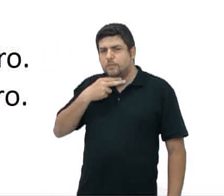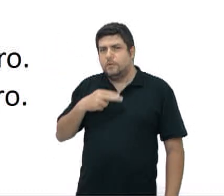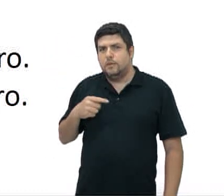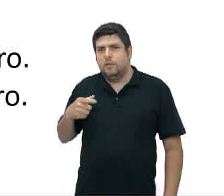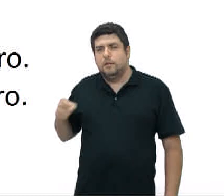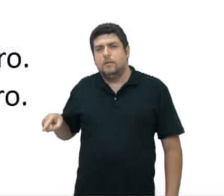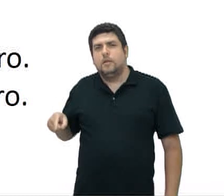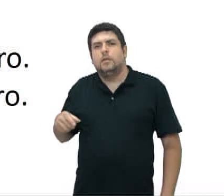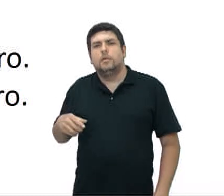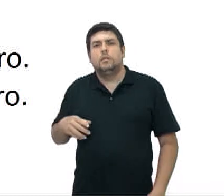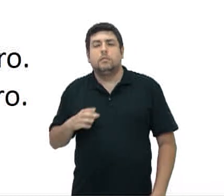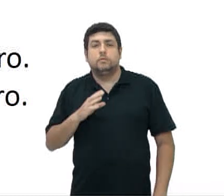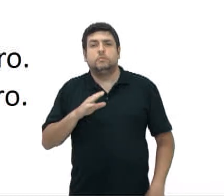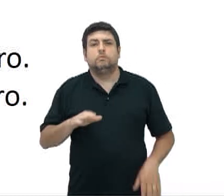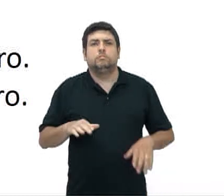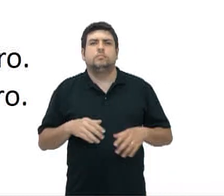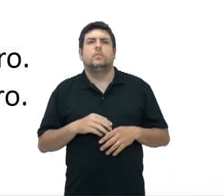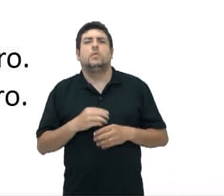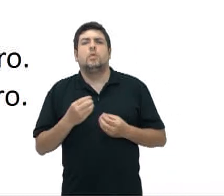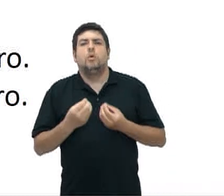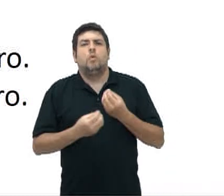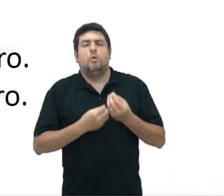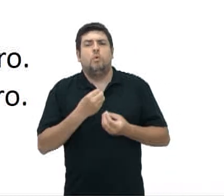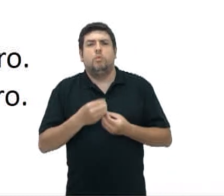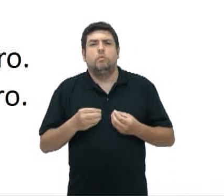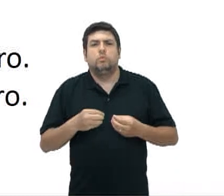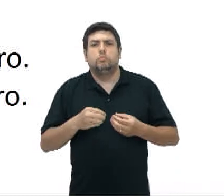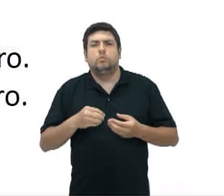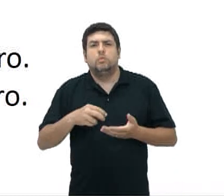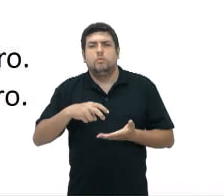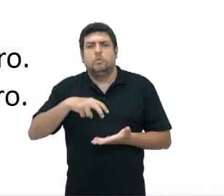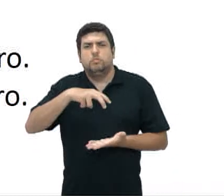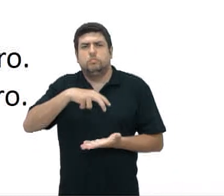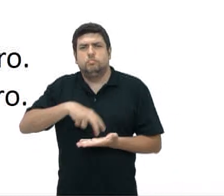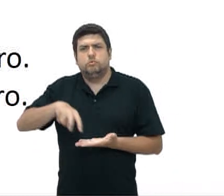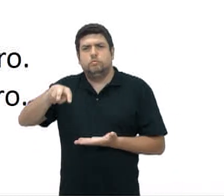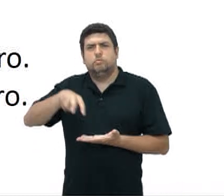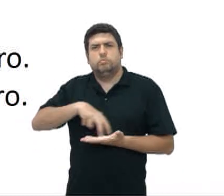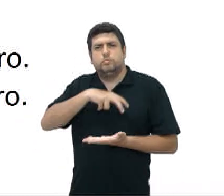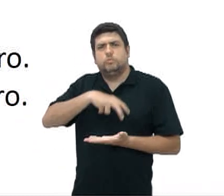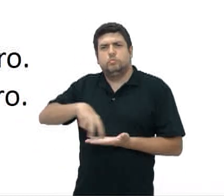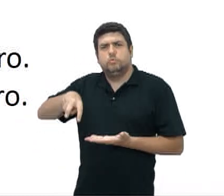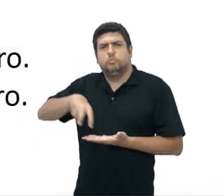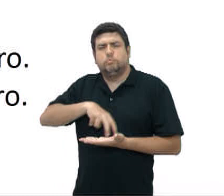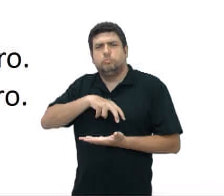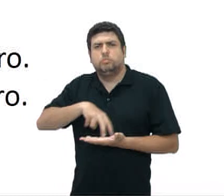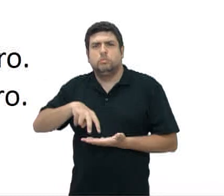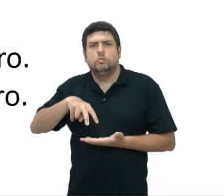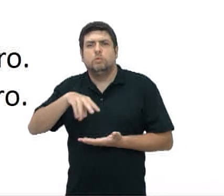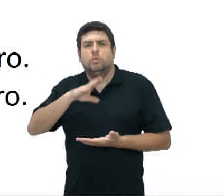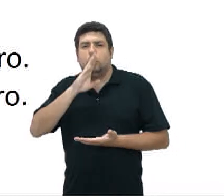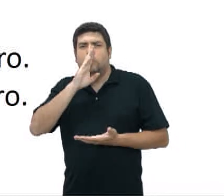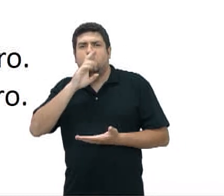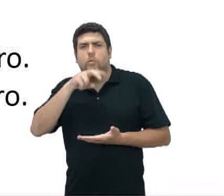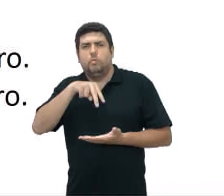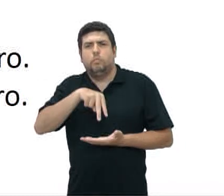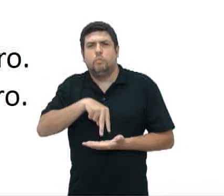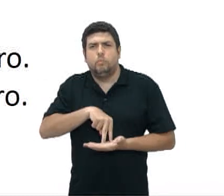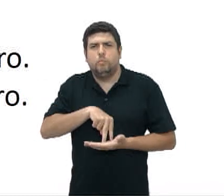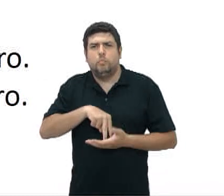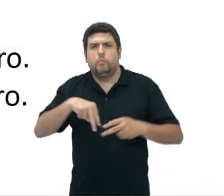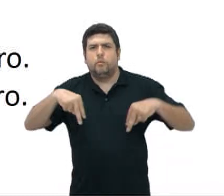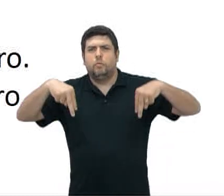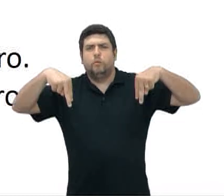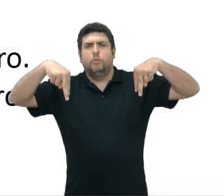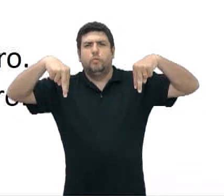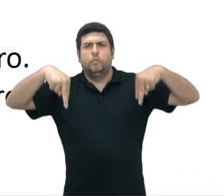inicialmente em repouso sobre uma pista de patinação e começam a jogar uma bola para o outro. Depois